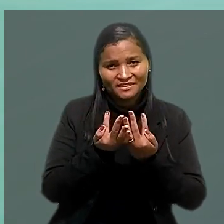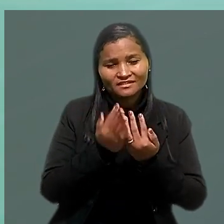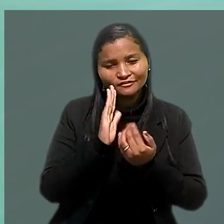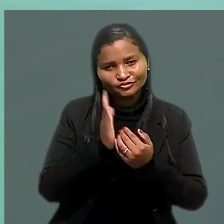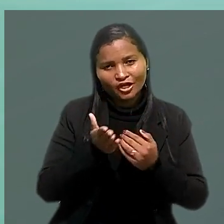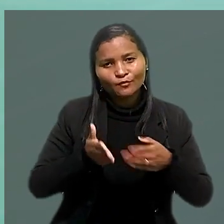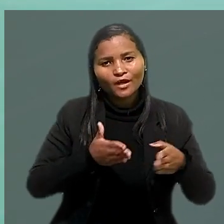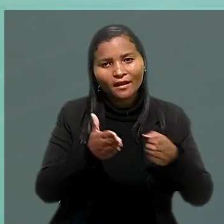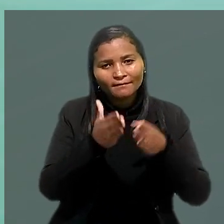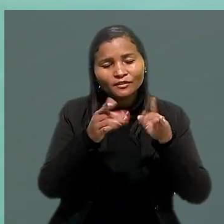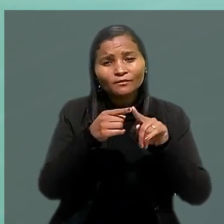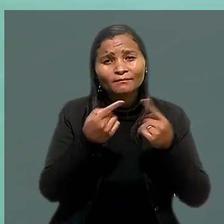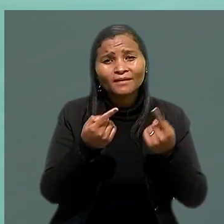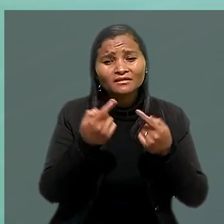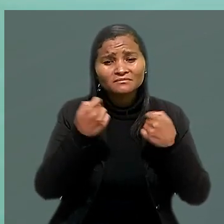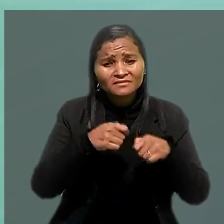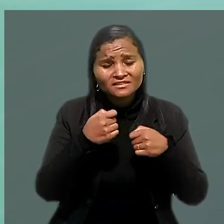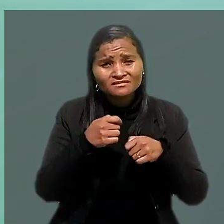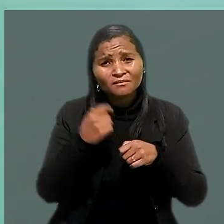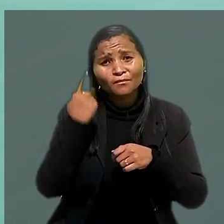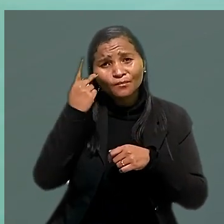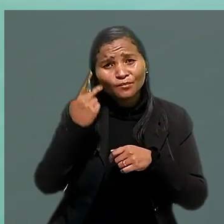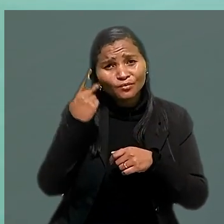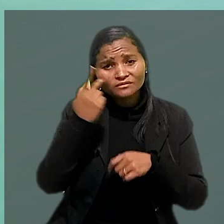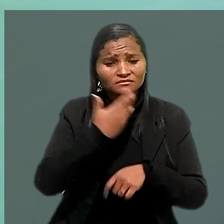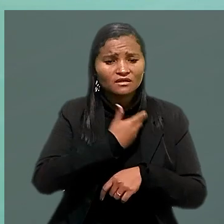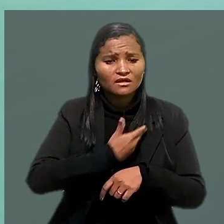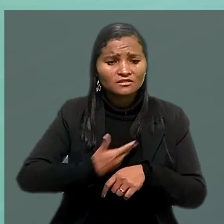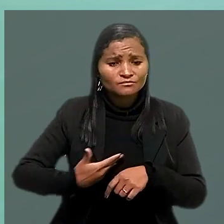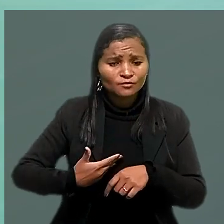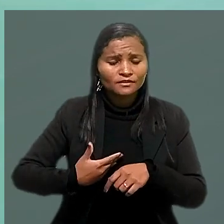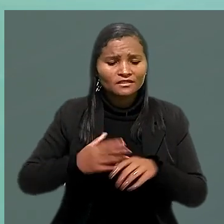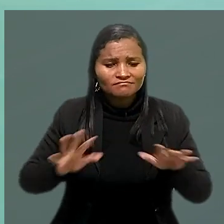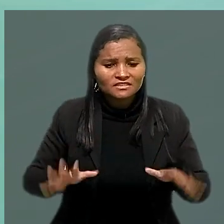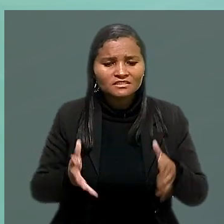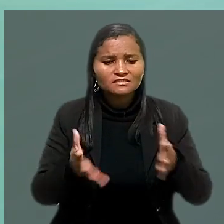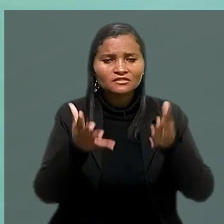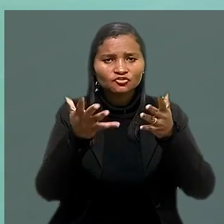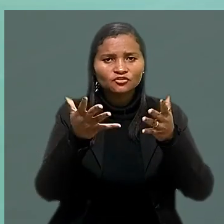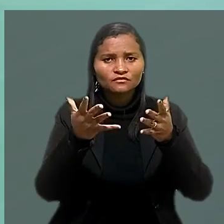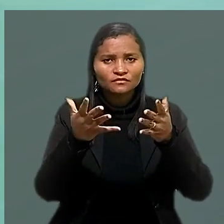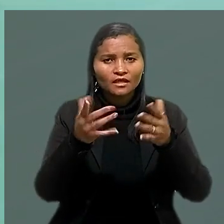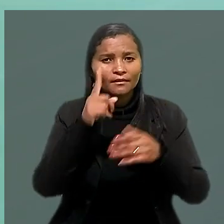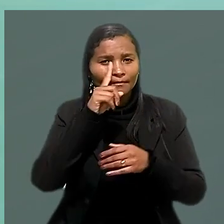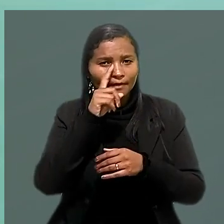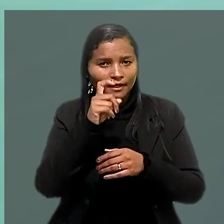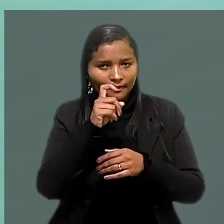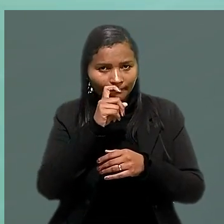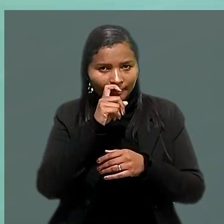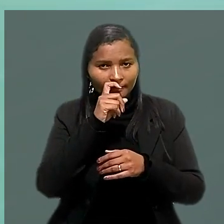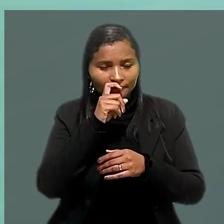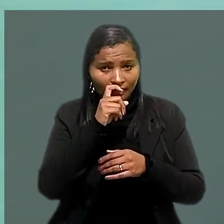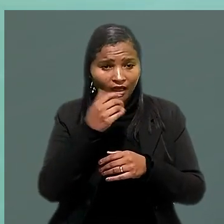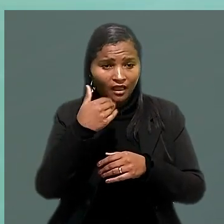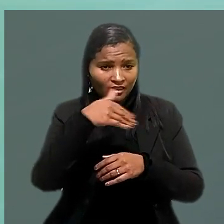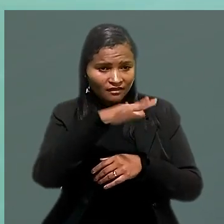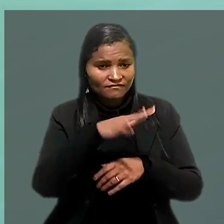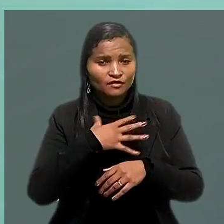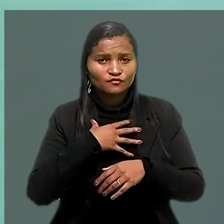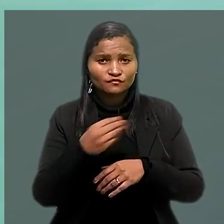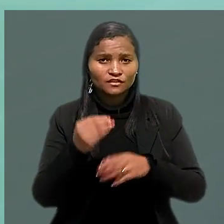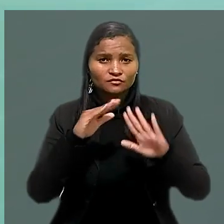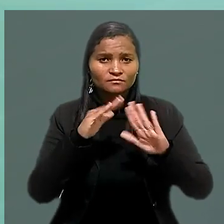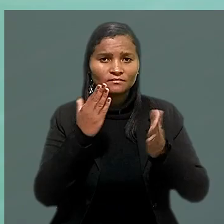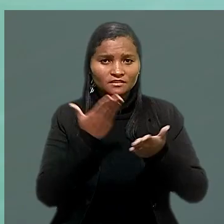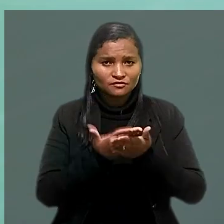é um caminho, mas precisamos efetivamente de políticas públicas que incentivem os pais a levarem